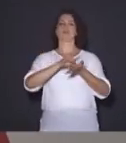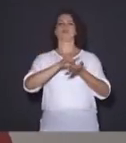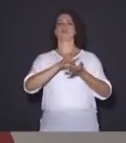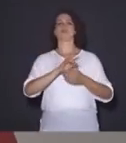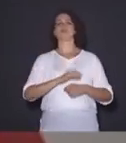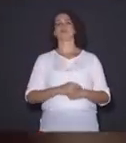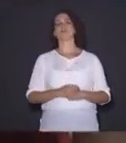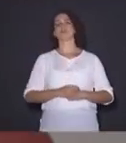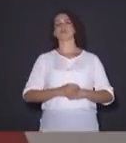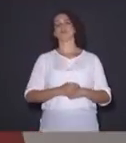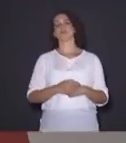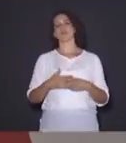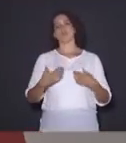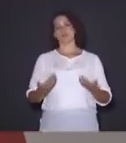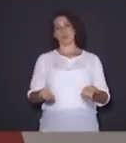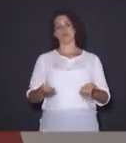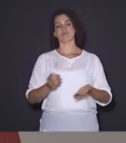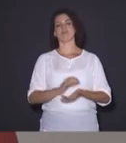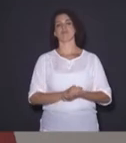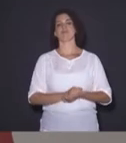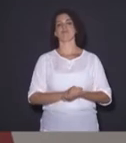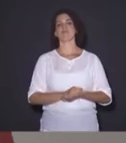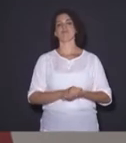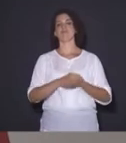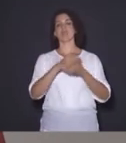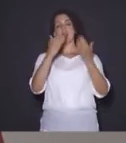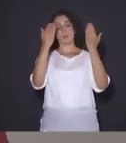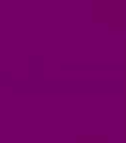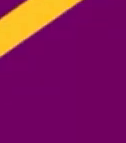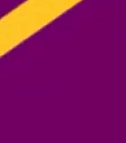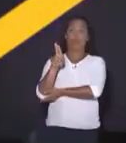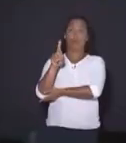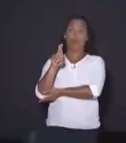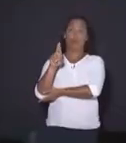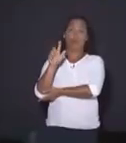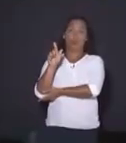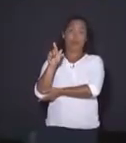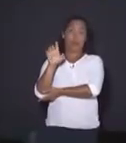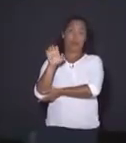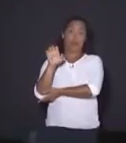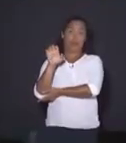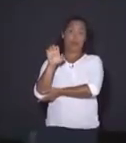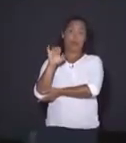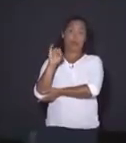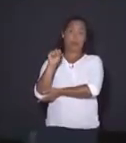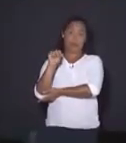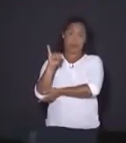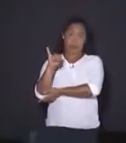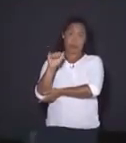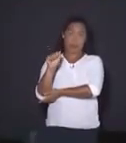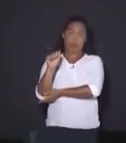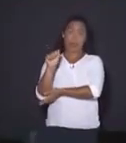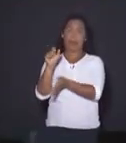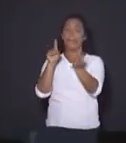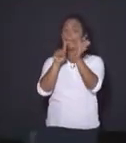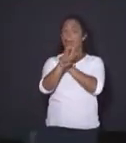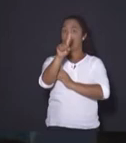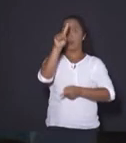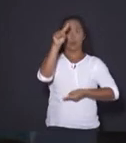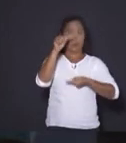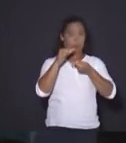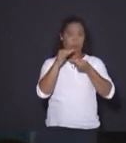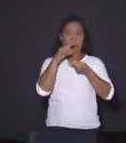então são essas as iniciais considerações aqui eu queria saber ea pergunta muito sucinta mesmo eu queria saber como